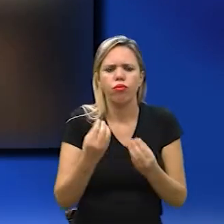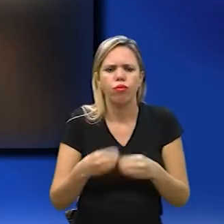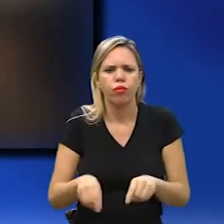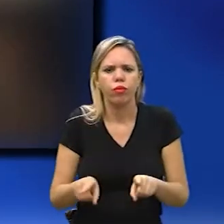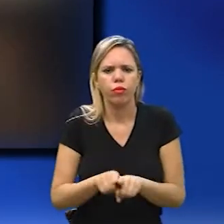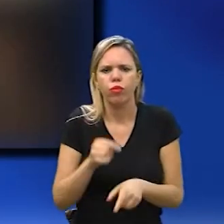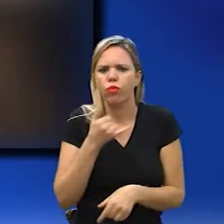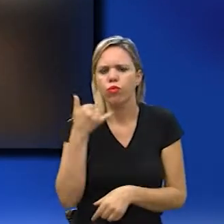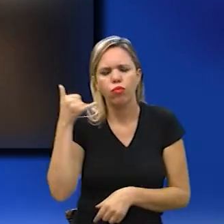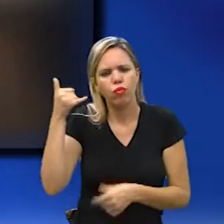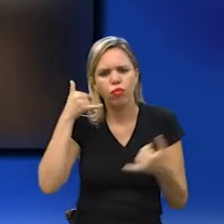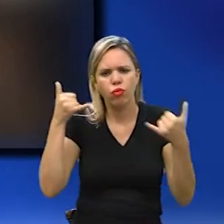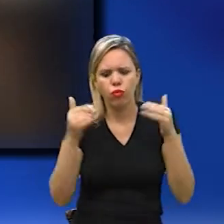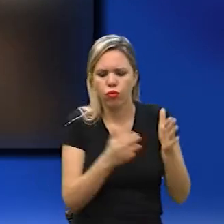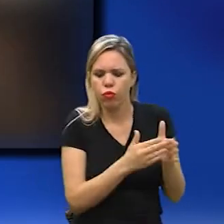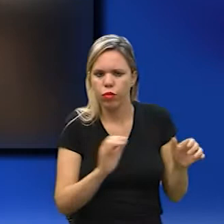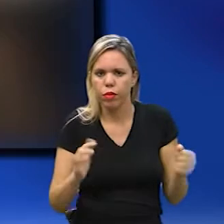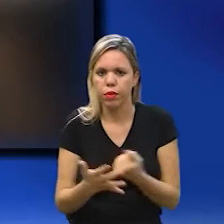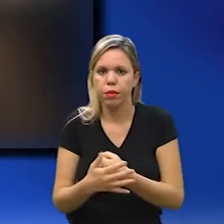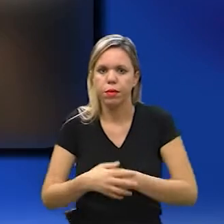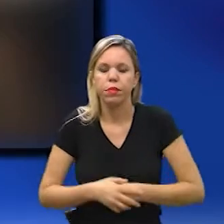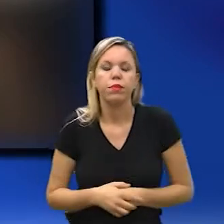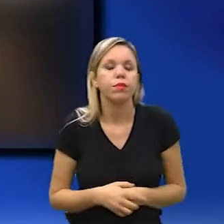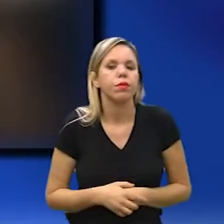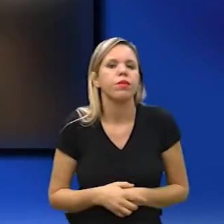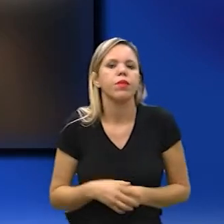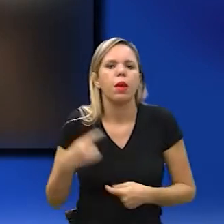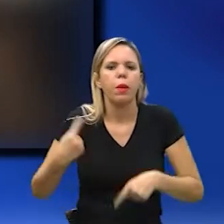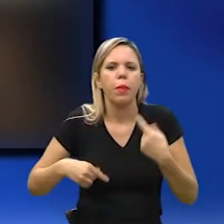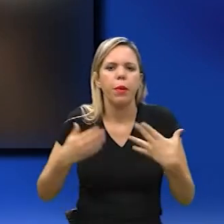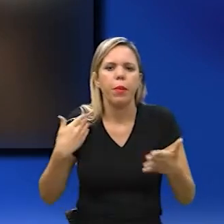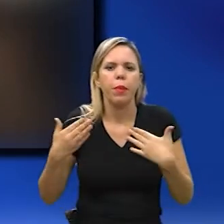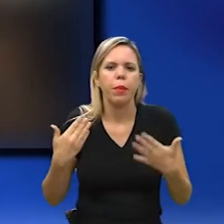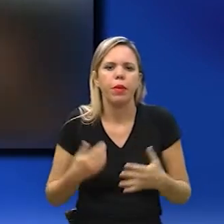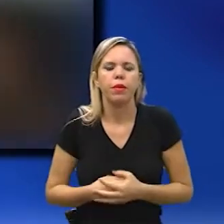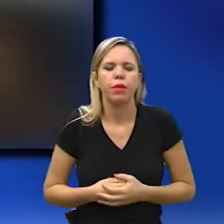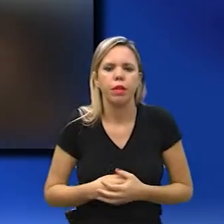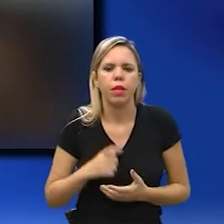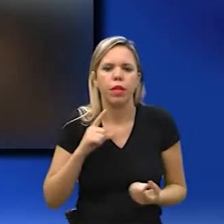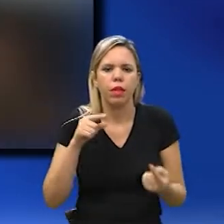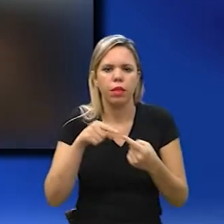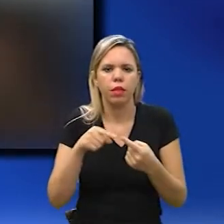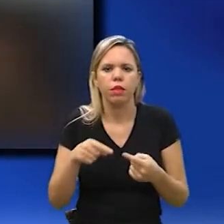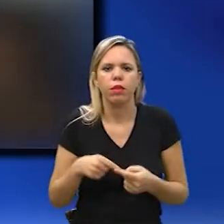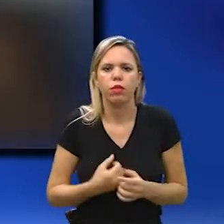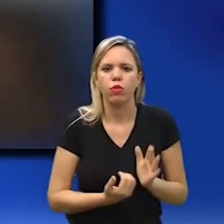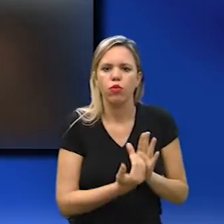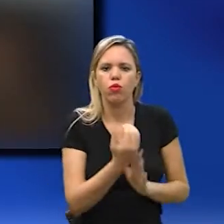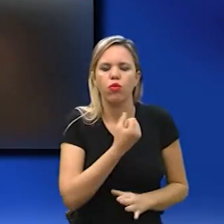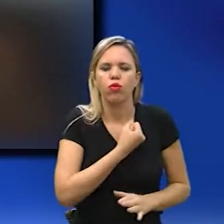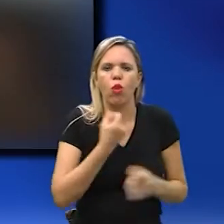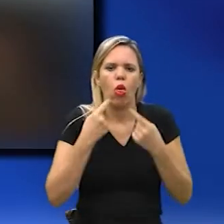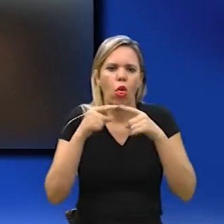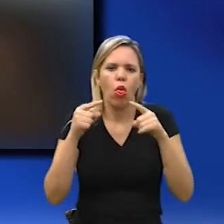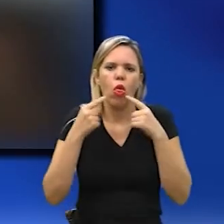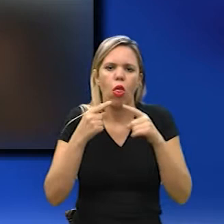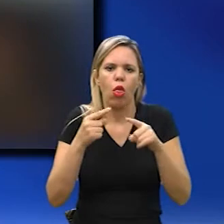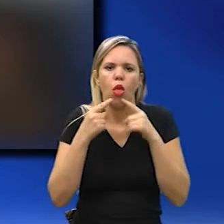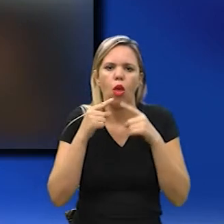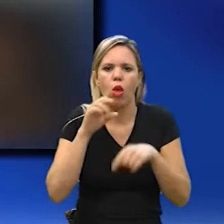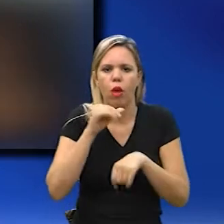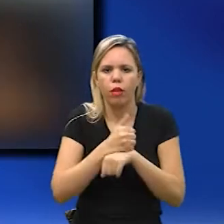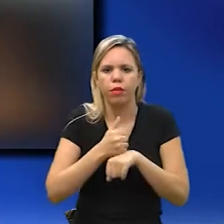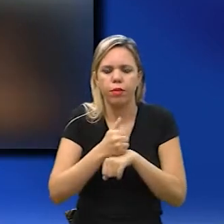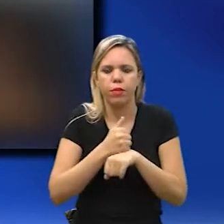elétrica e de telefonia durante o período de pandemia foram discutidos, tendo em vista o alto número de reclamações